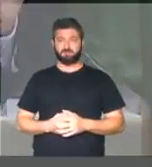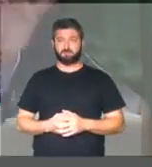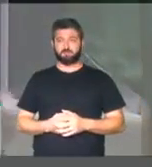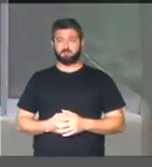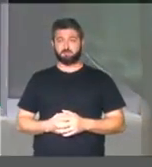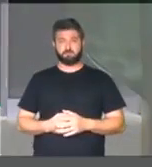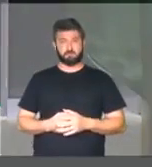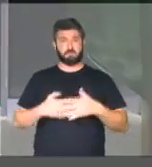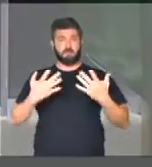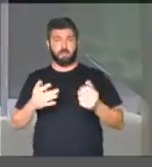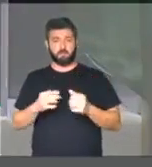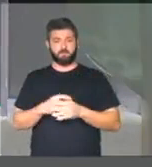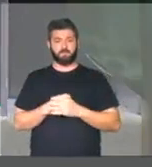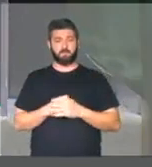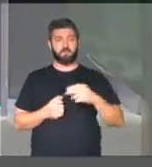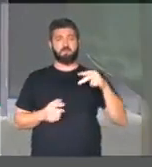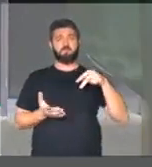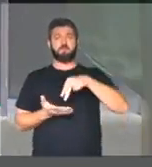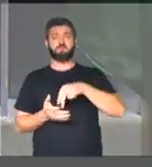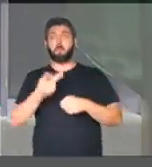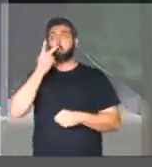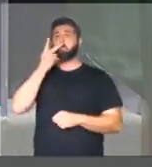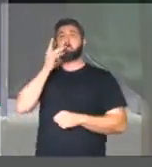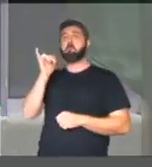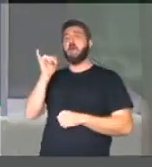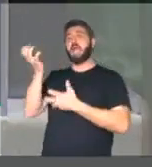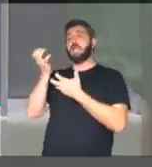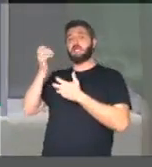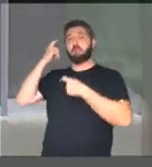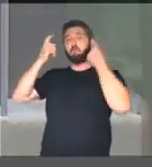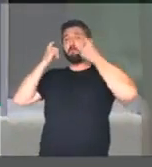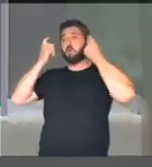Quando vem aqui dizer que o papai está preocupado